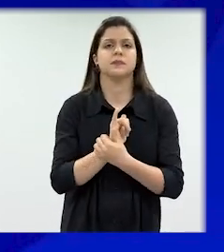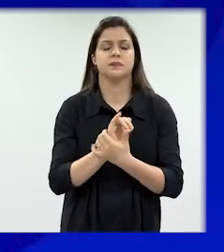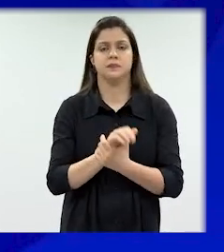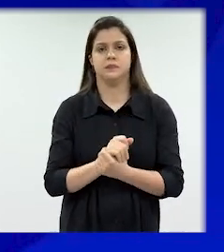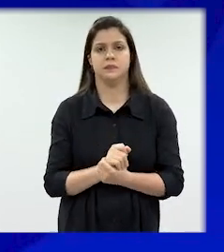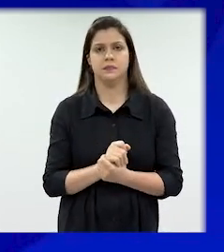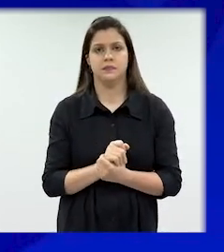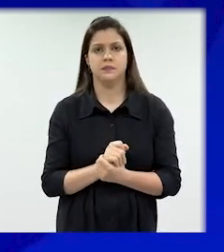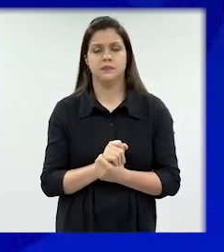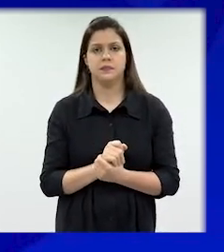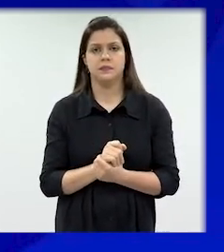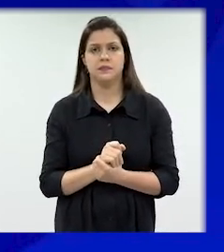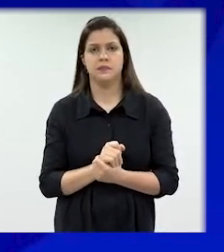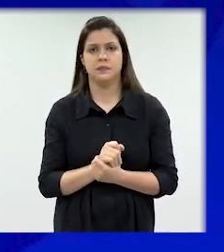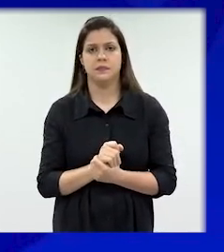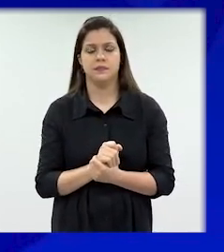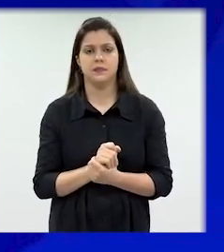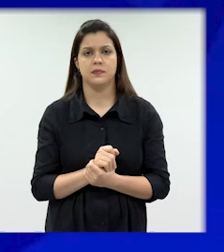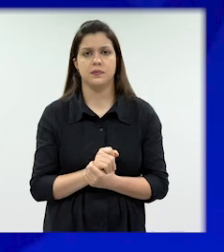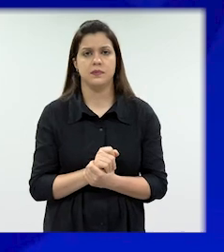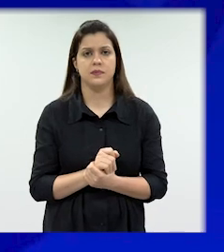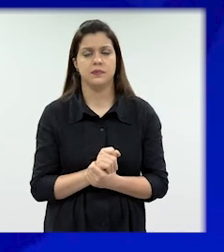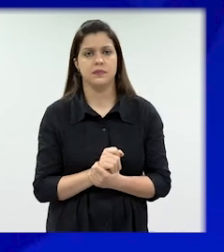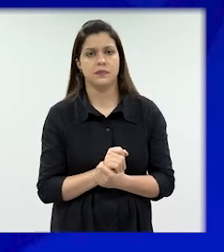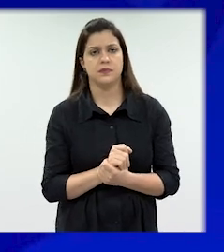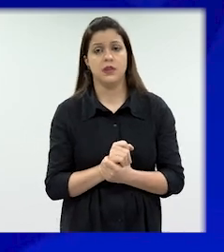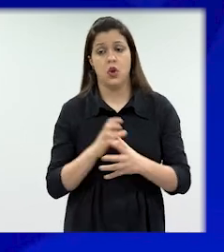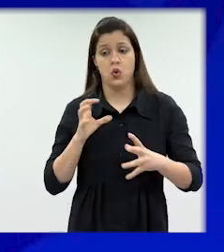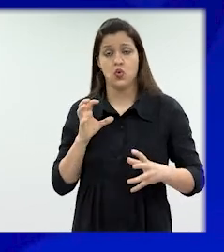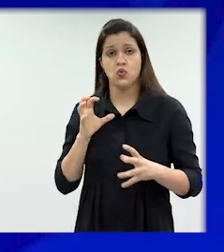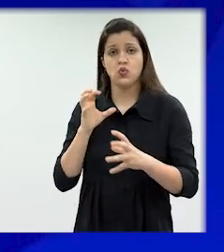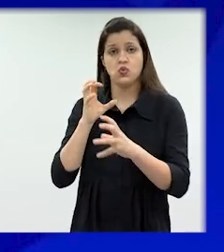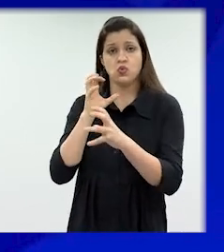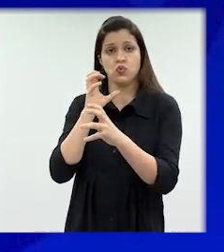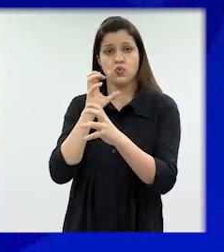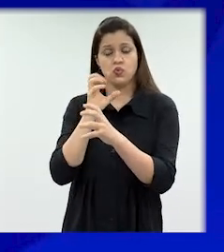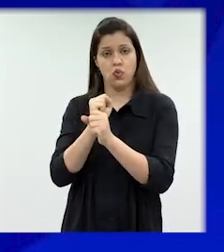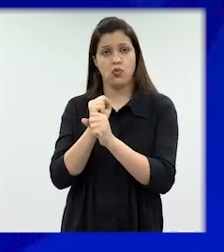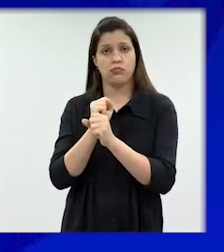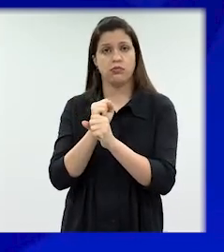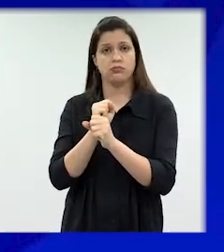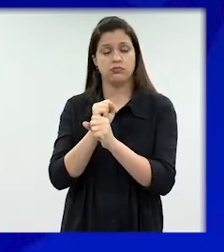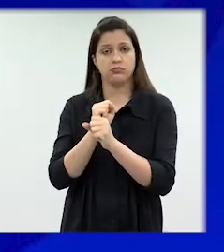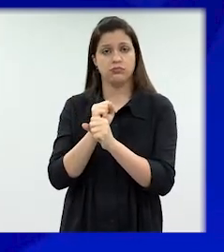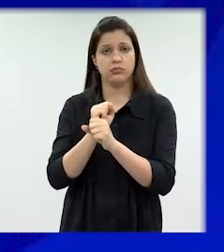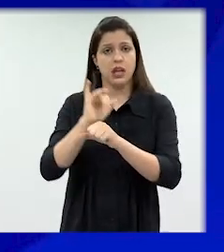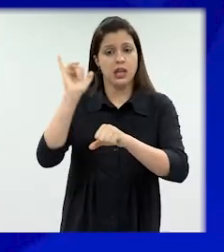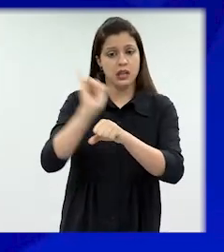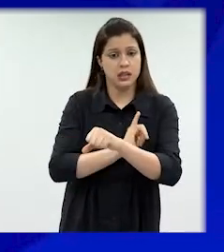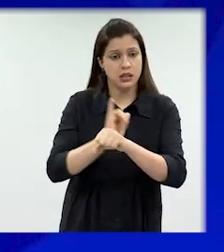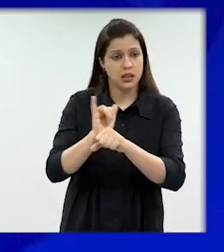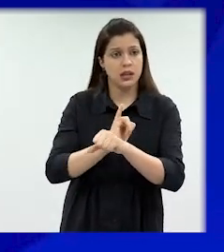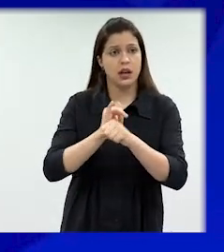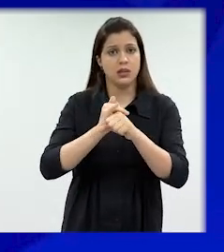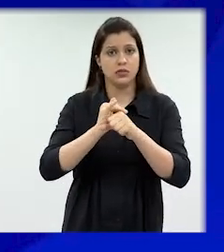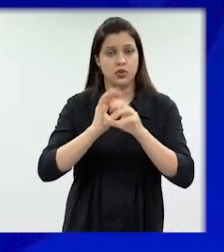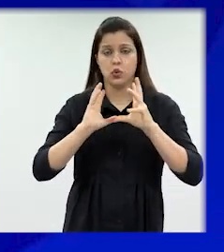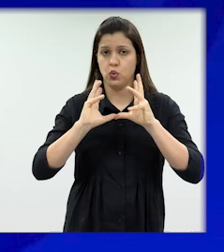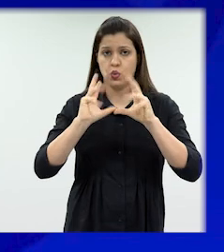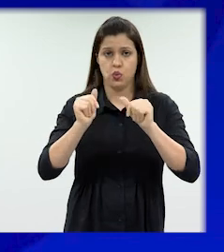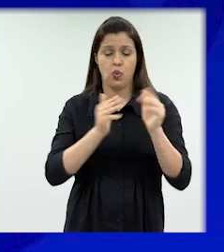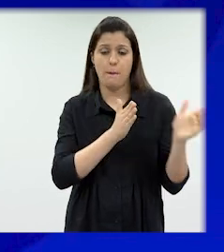pessoas e mais somado à dinâmica que é o processo